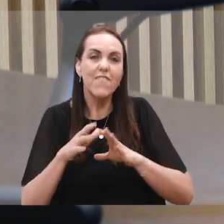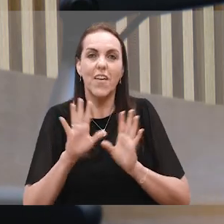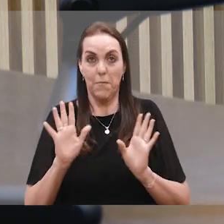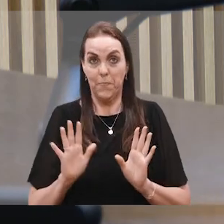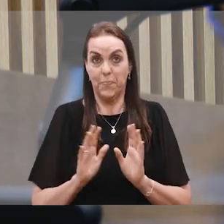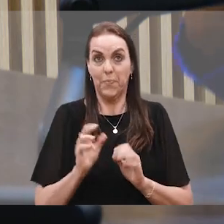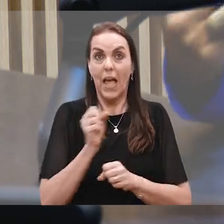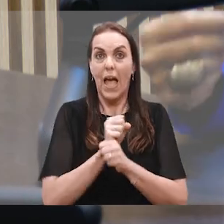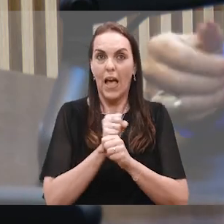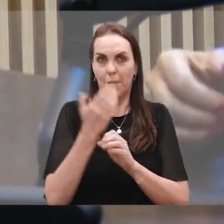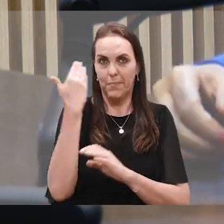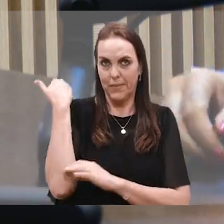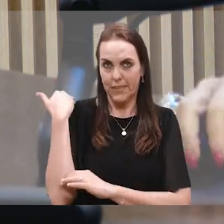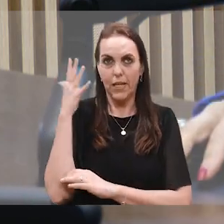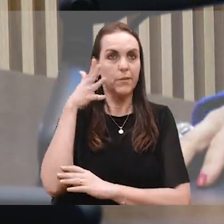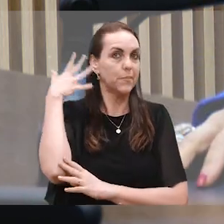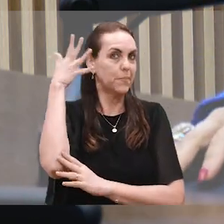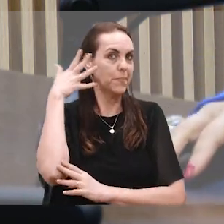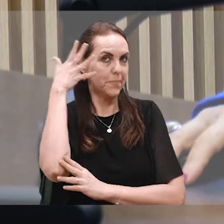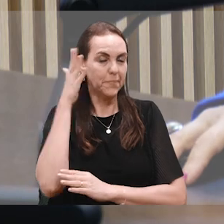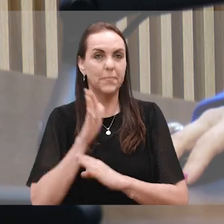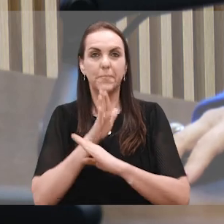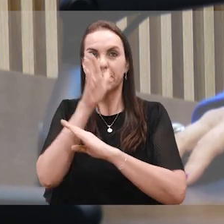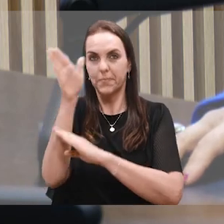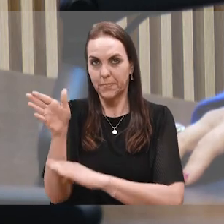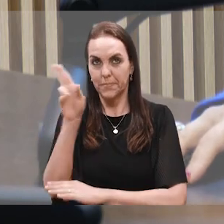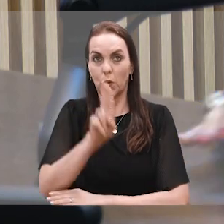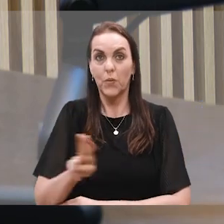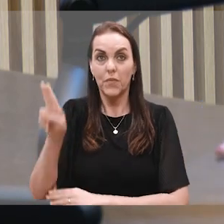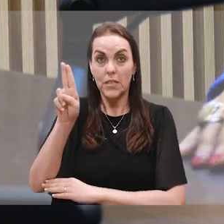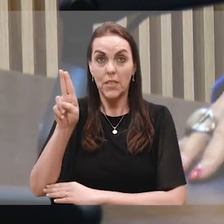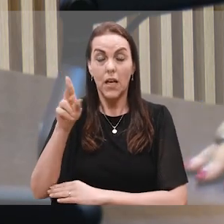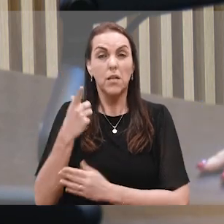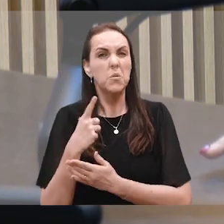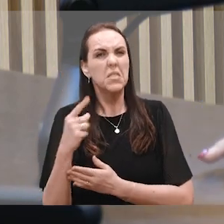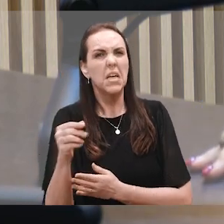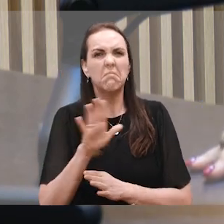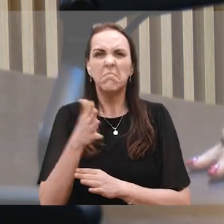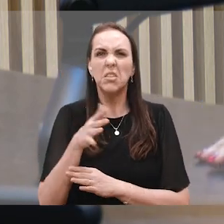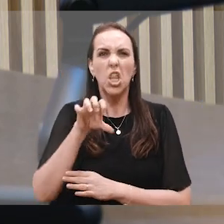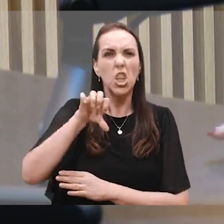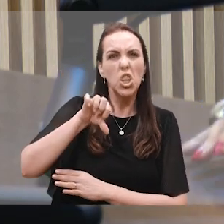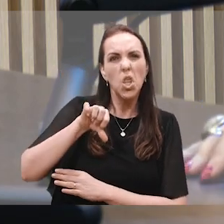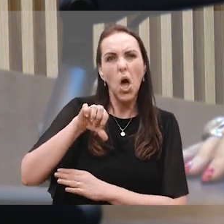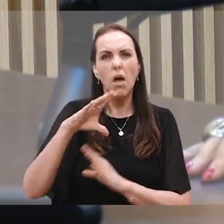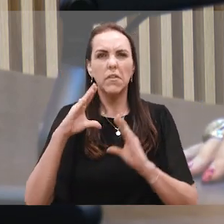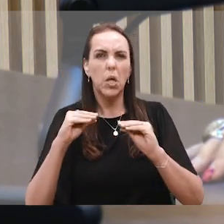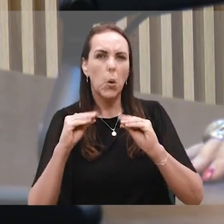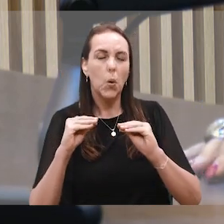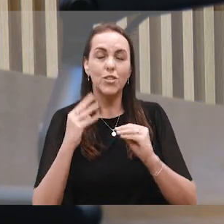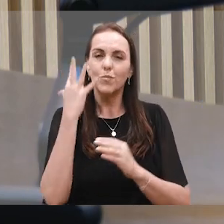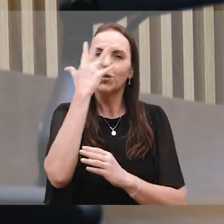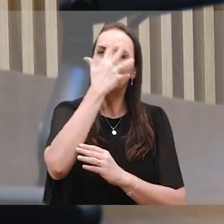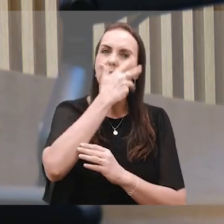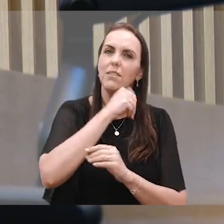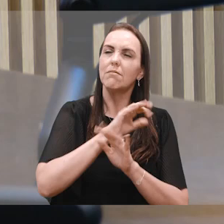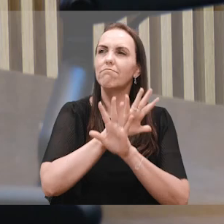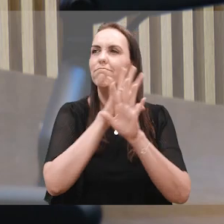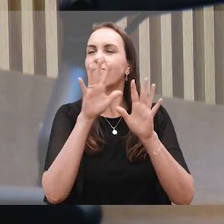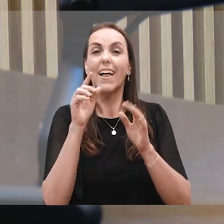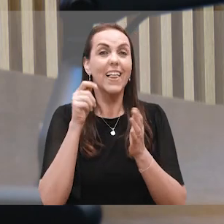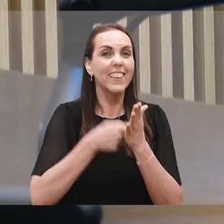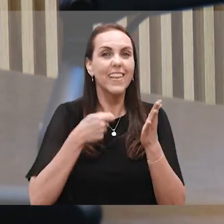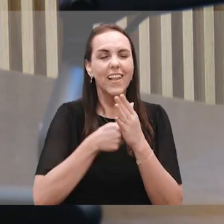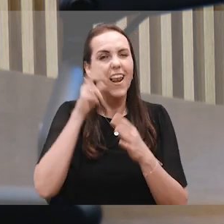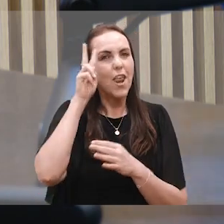do convívio. Aí, o ano passado, eu fui dar uma palestra numa universidade e eu saí, era umas 9 e pouco, era uma noite bonita,